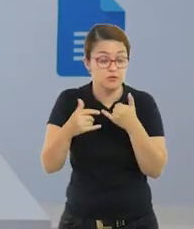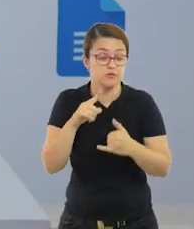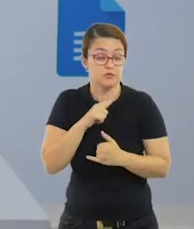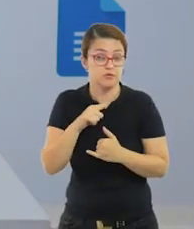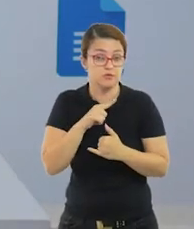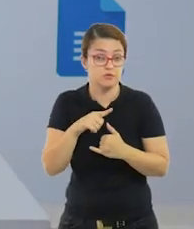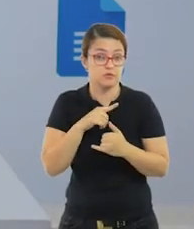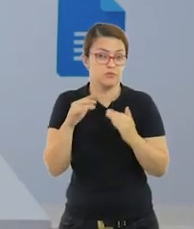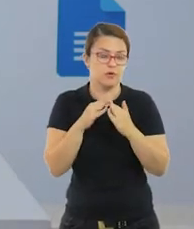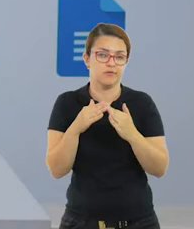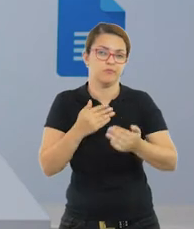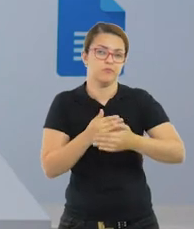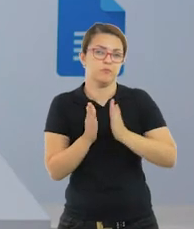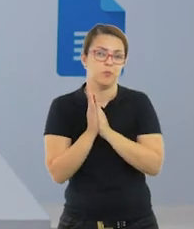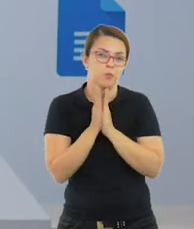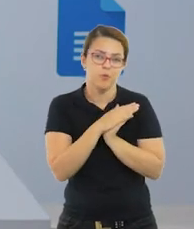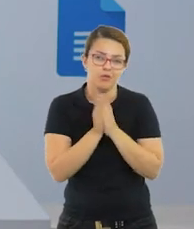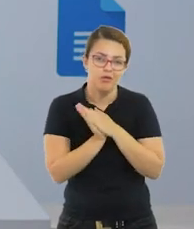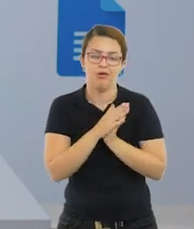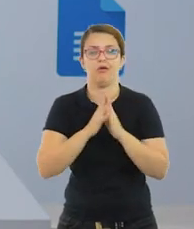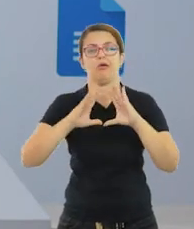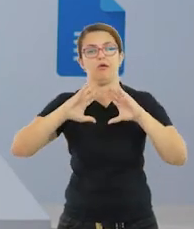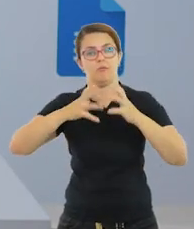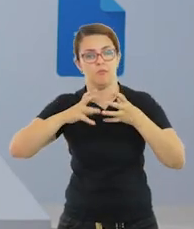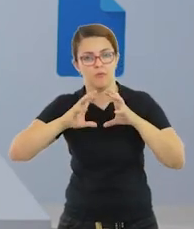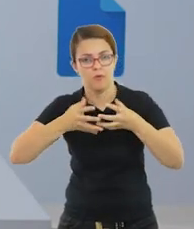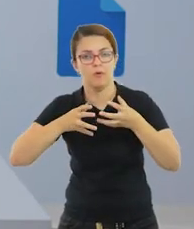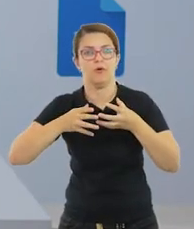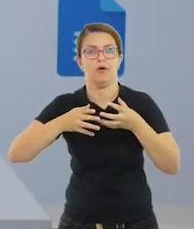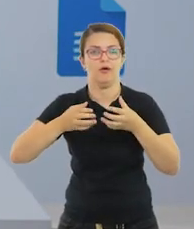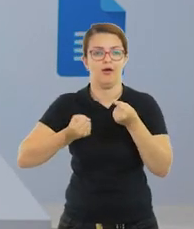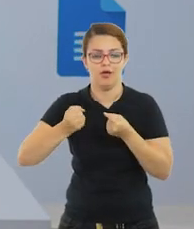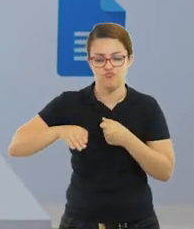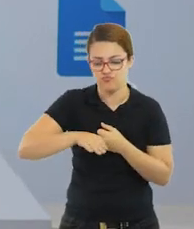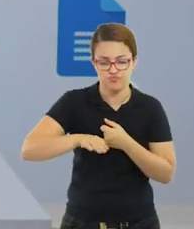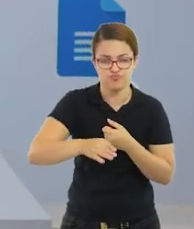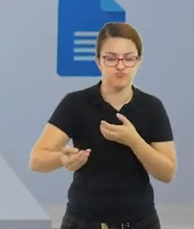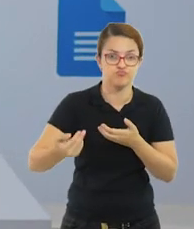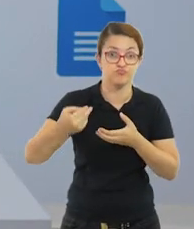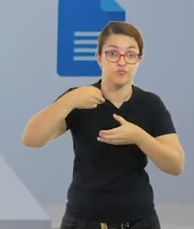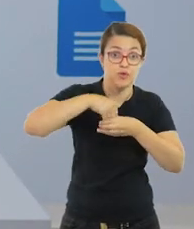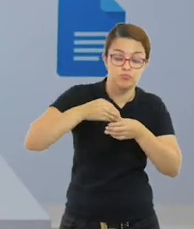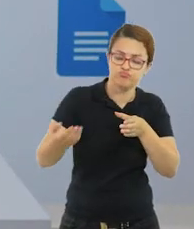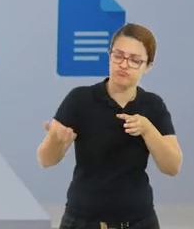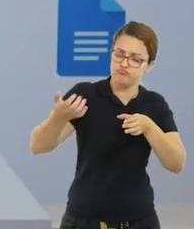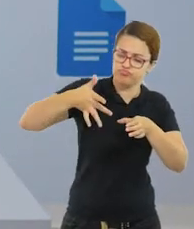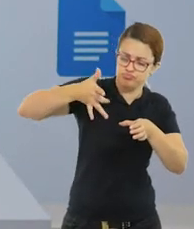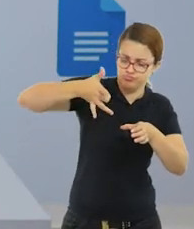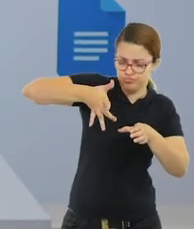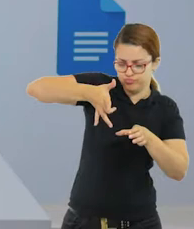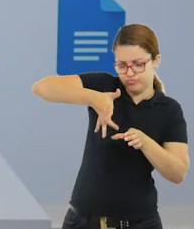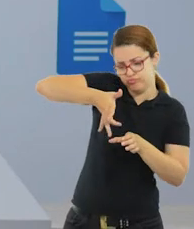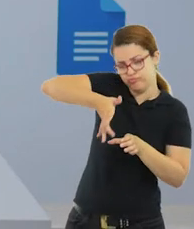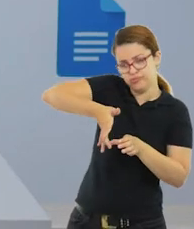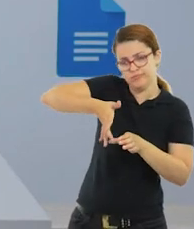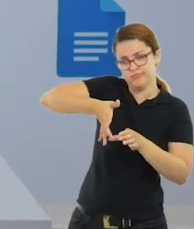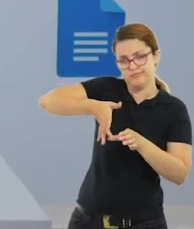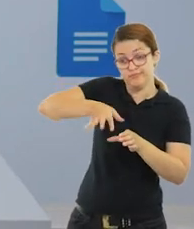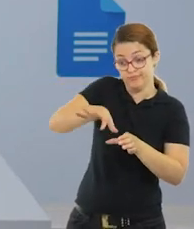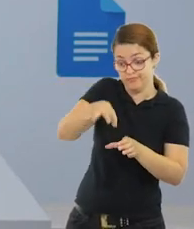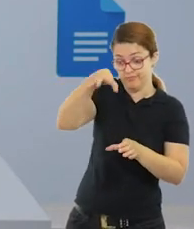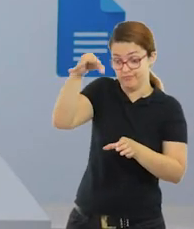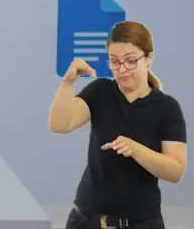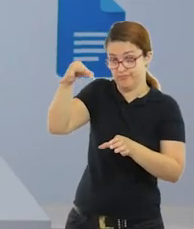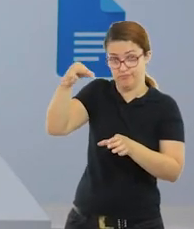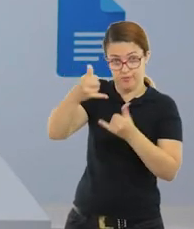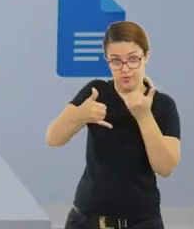brinquedos que vocês têm em casa. Uma boneca, uma bola, um carrinho, um bloquinho, coloque dentro. À medida que vocês forem tirando